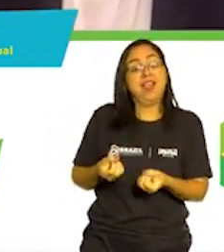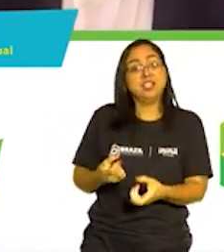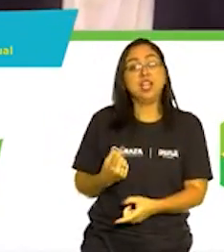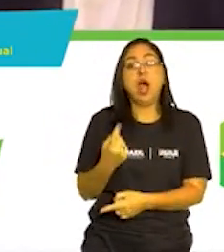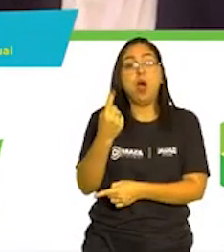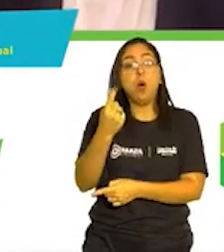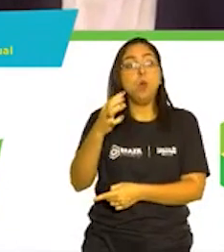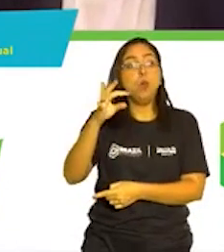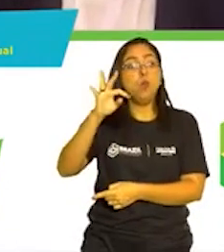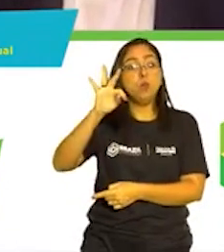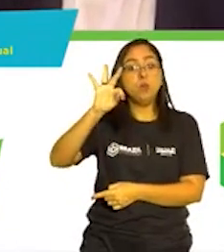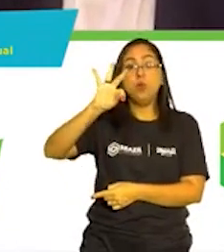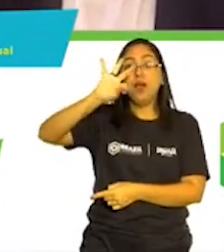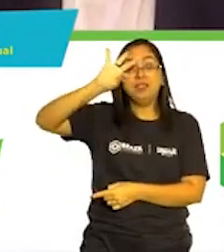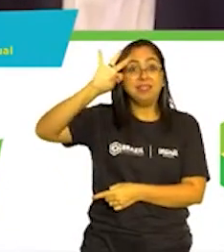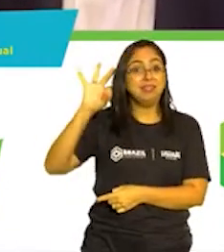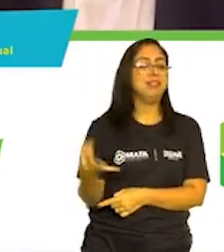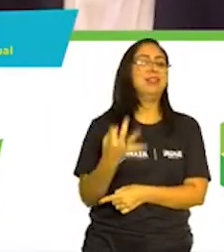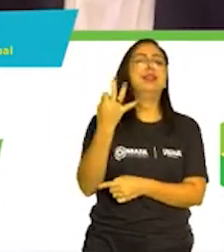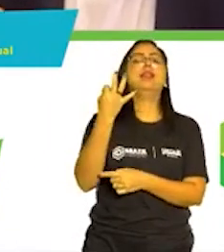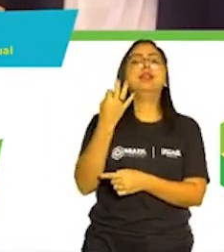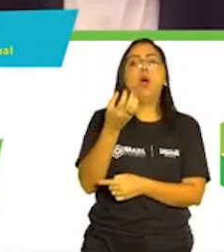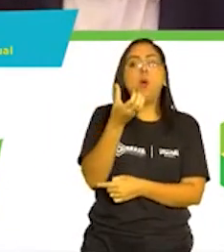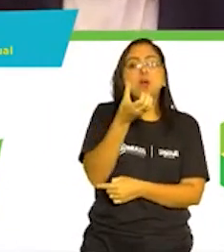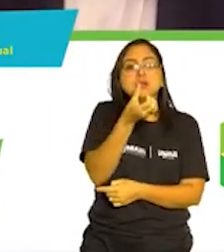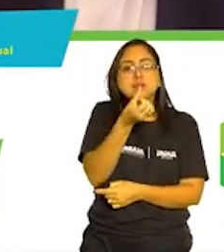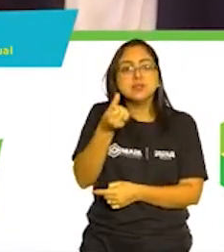R$1,6 trilhão. De R$1,6 trilhão,